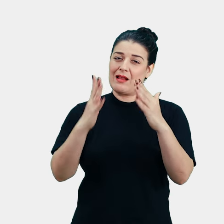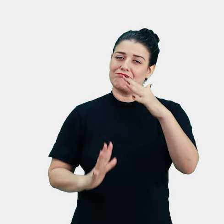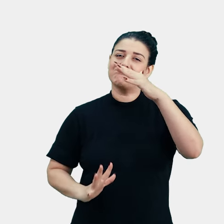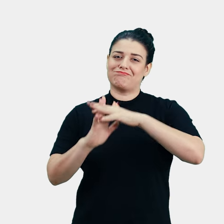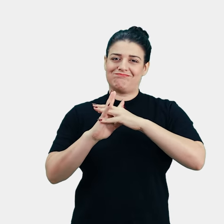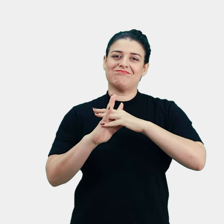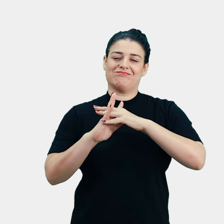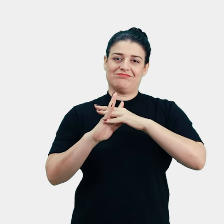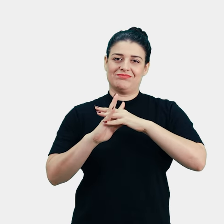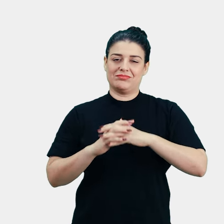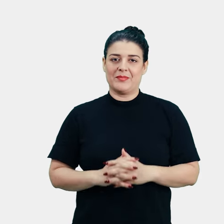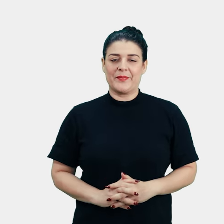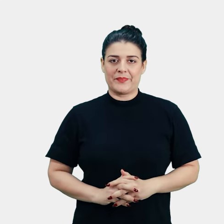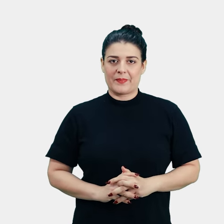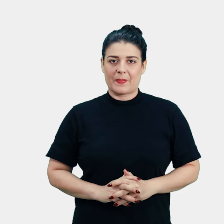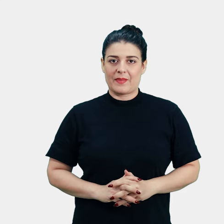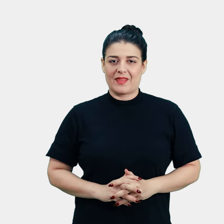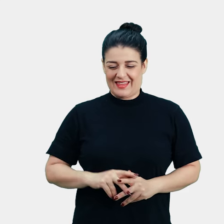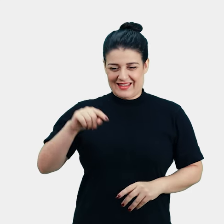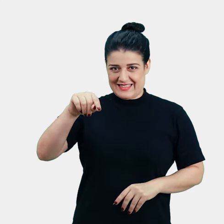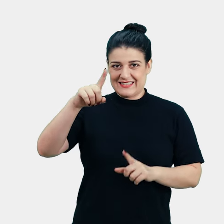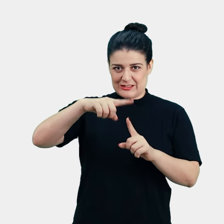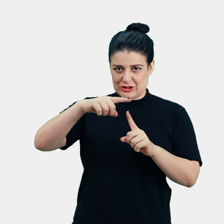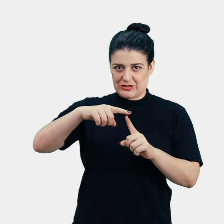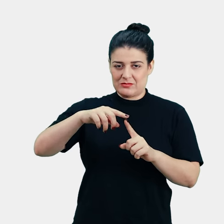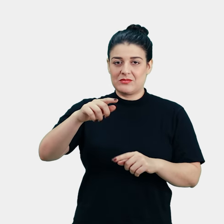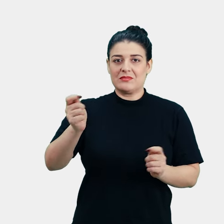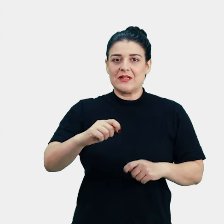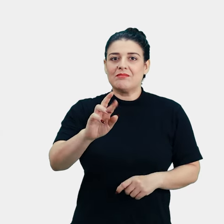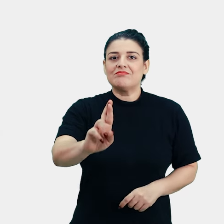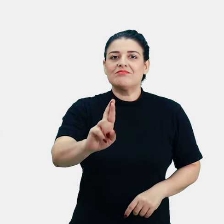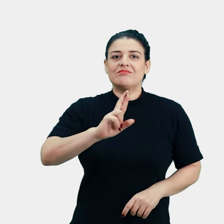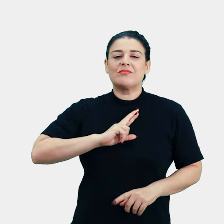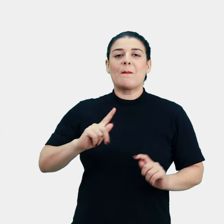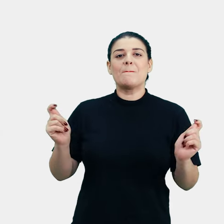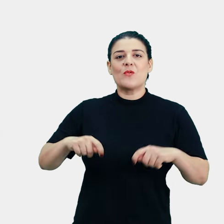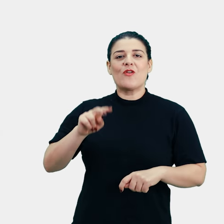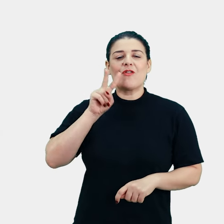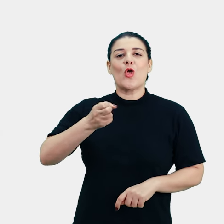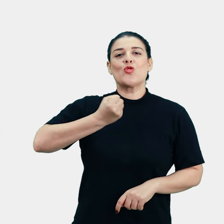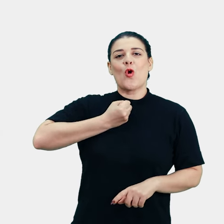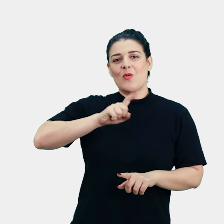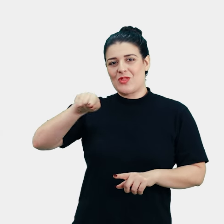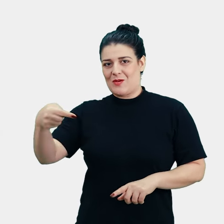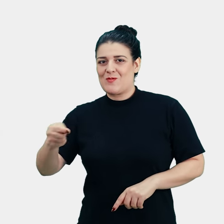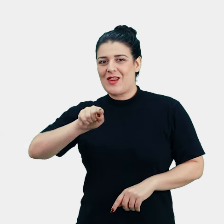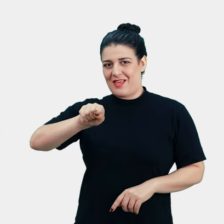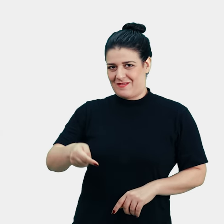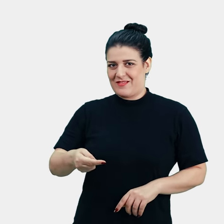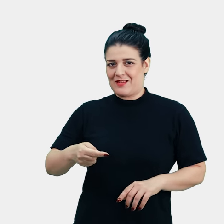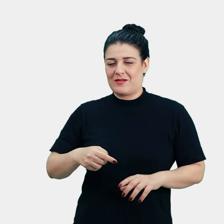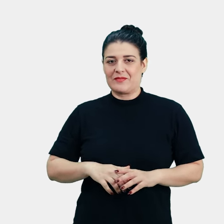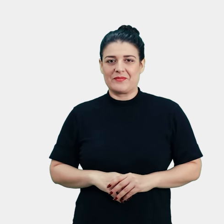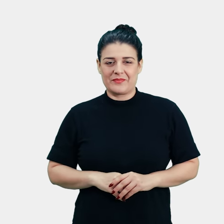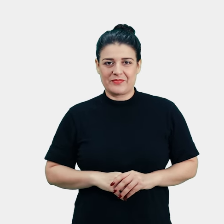alta resolução. E essa alta resolução me possibilita enxergar os números após a vírgula.